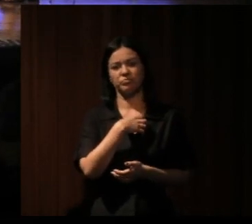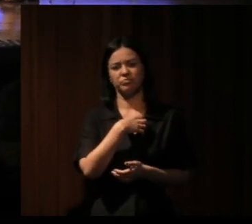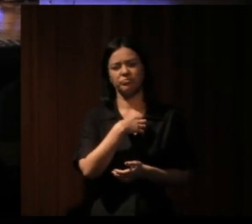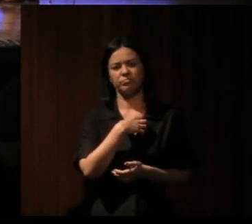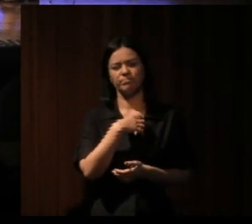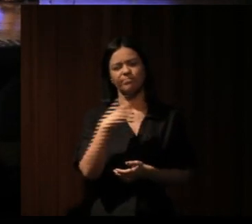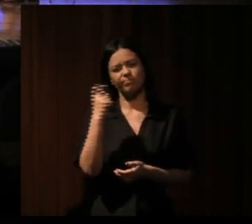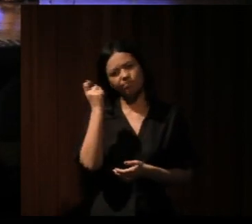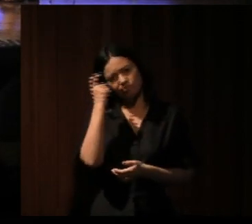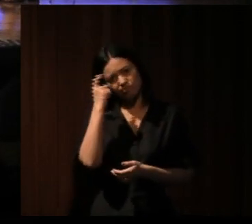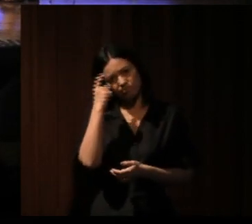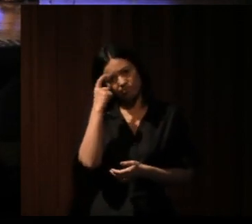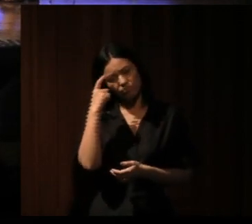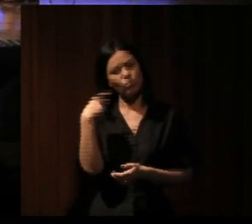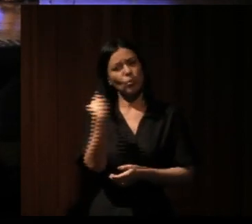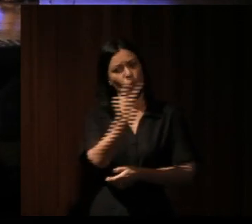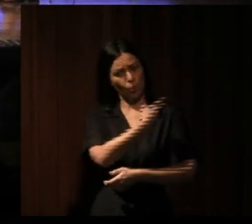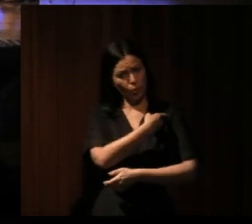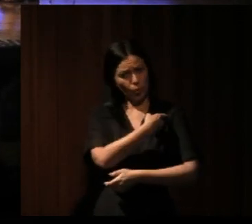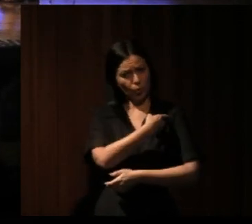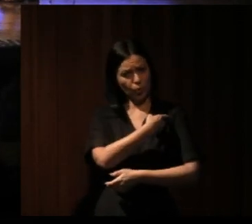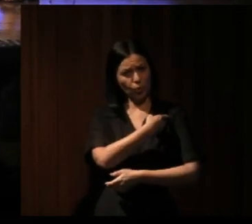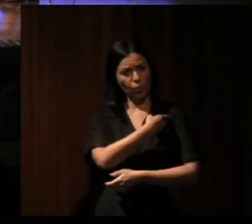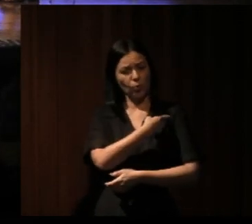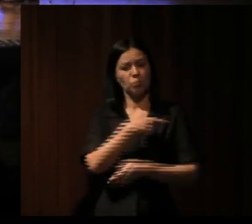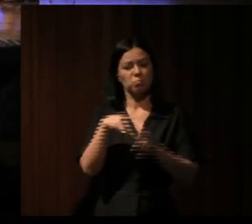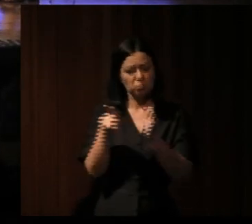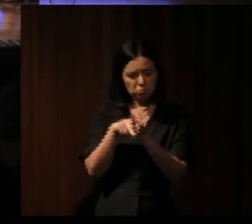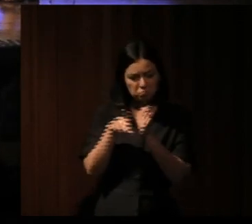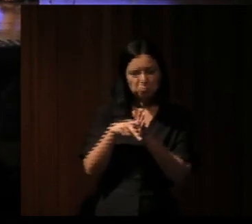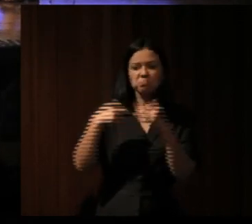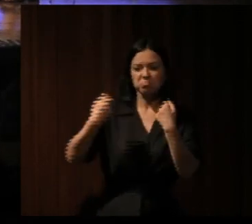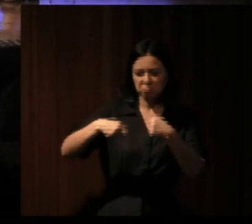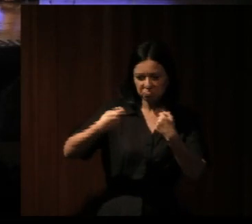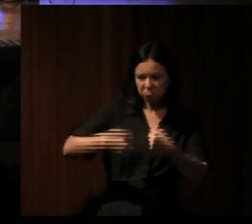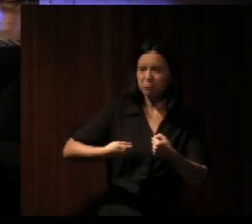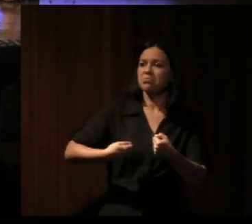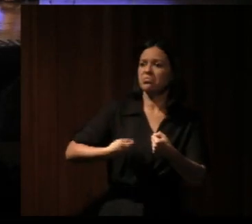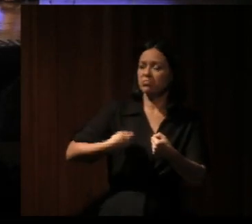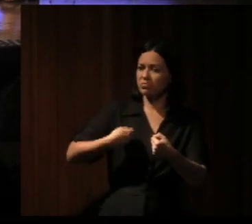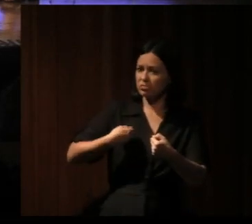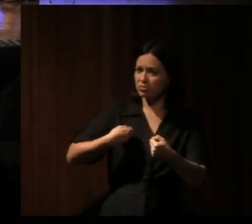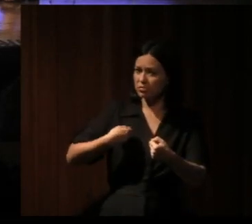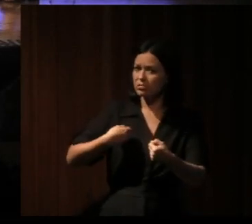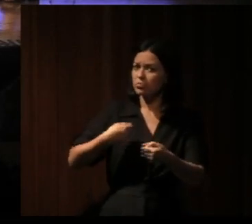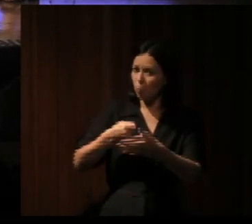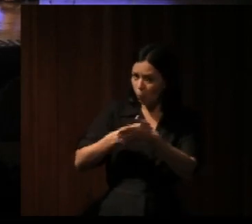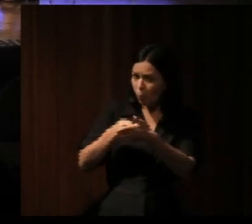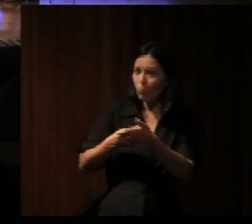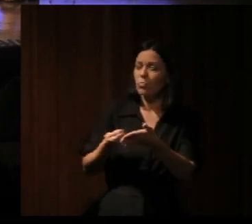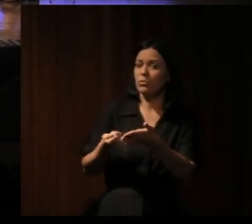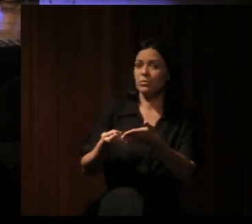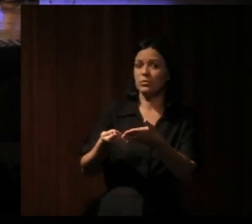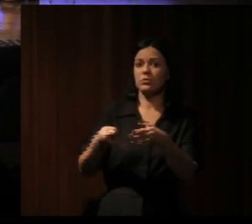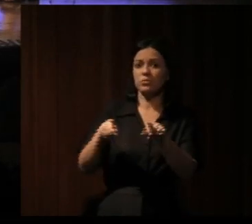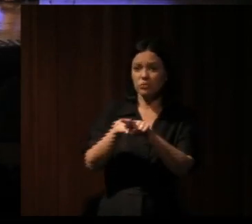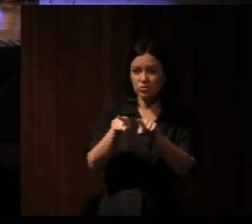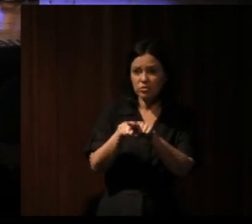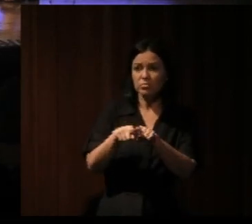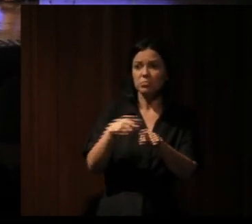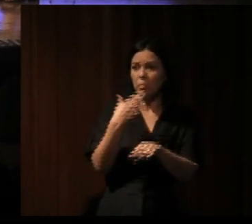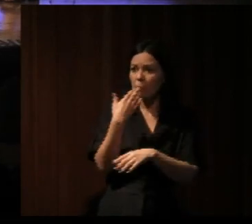que cobrar não só da das bigtech mas eh vários outros fatores envolvem esse tipo